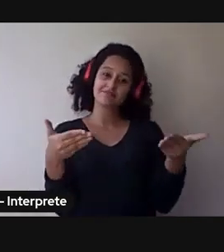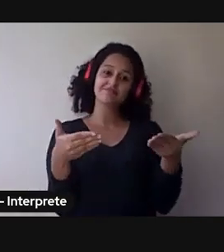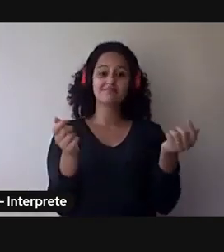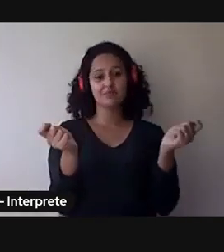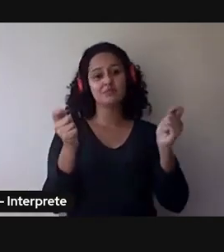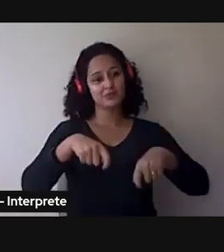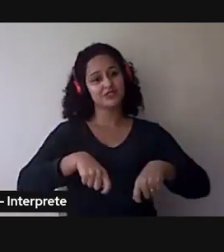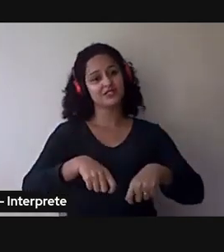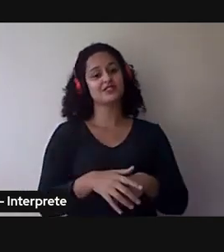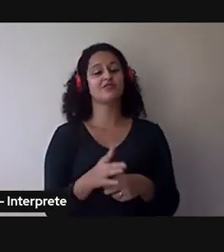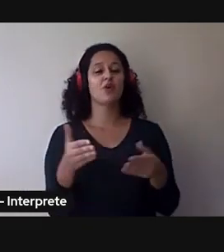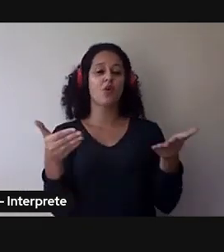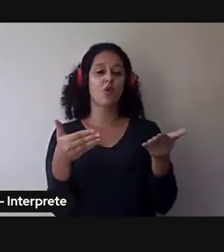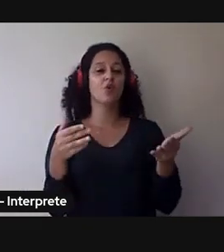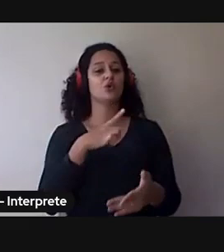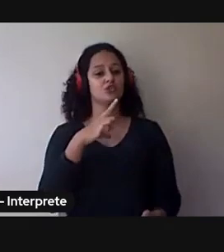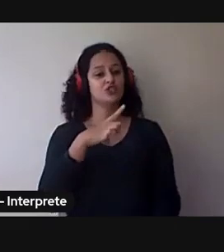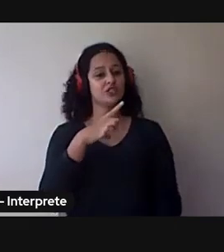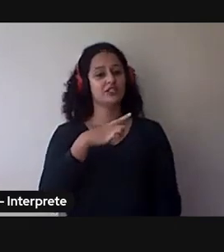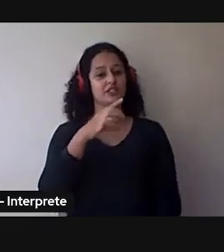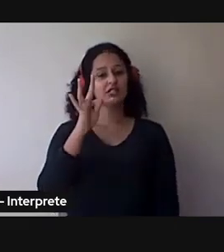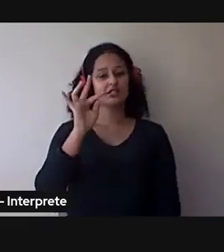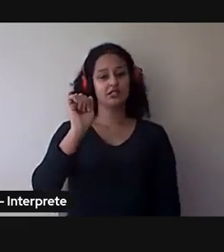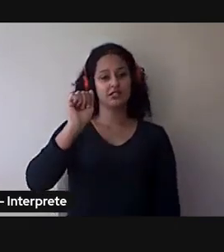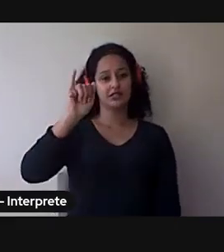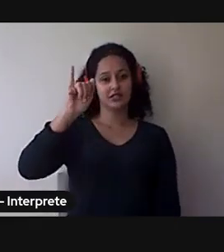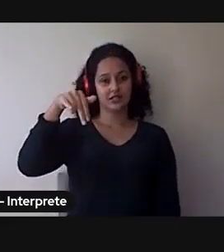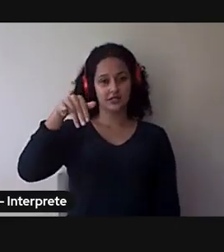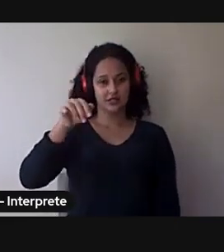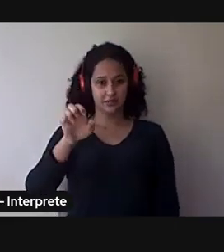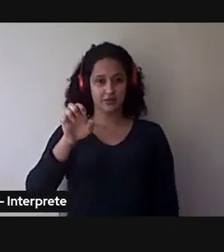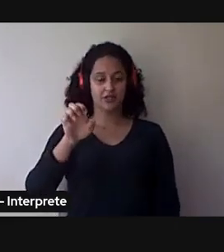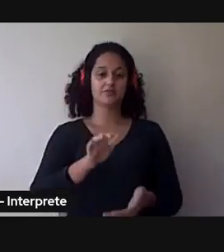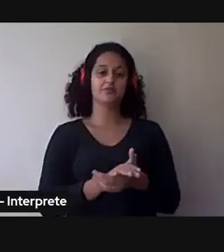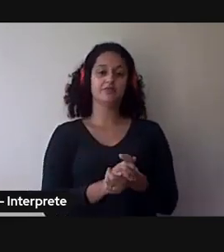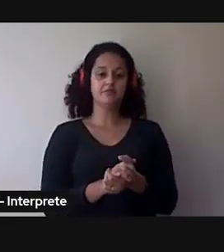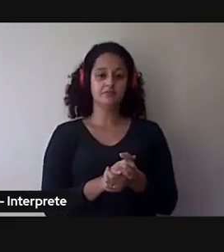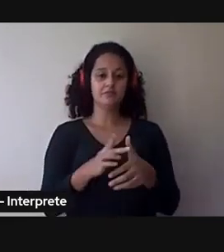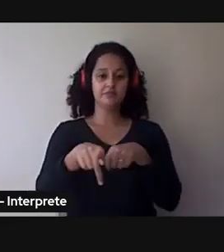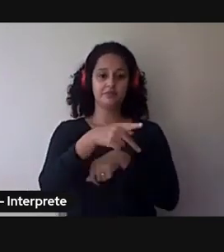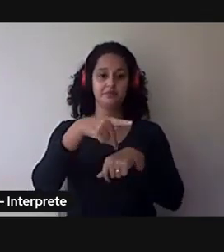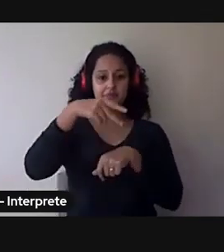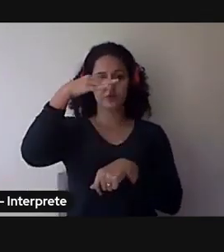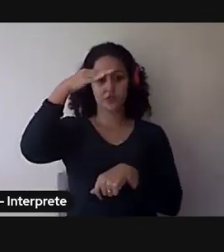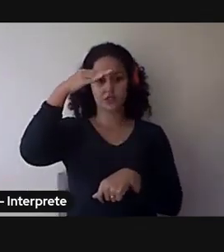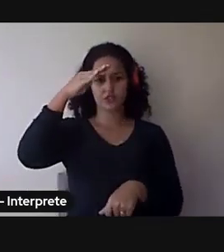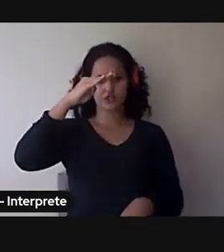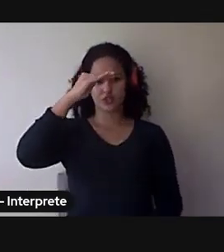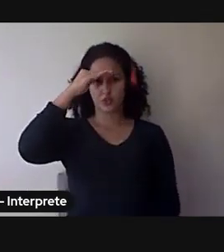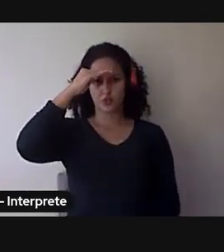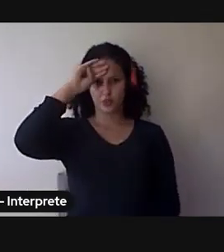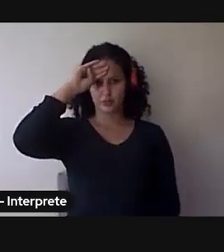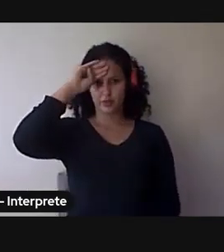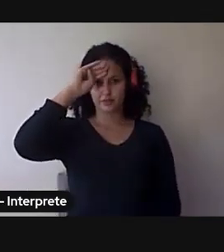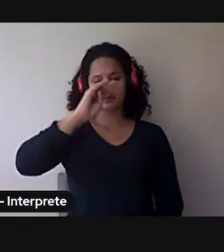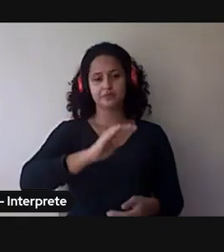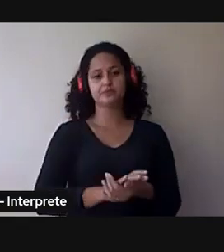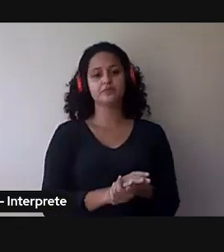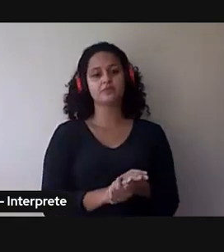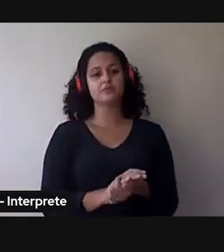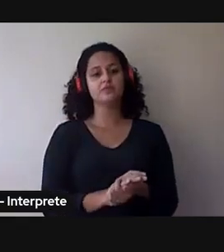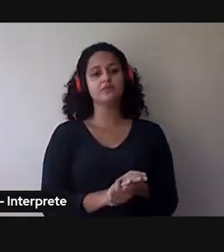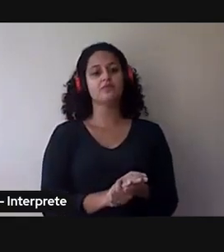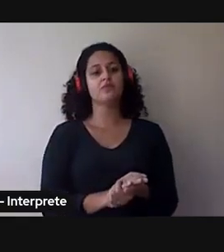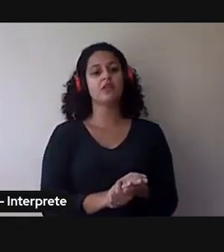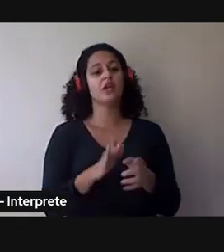vai contar com a presença, né, da Taime. Ela é cubana, mas trabalha na Universidade Estadual de Feira de Santana.